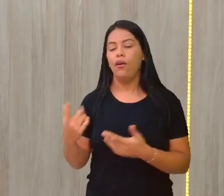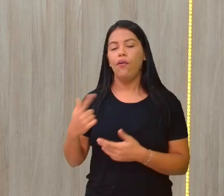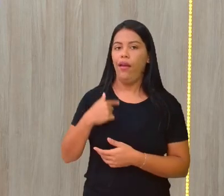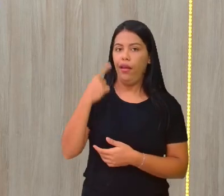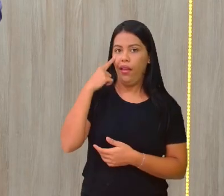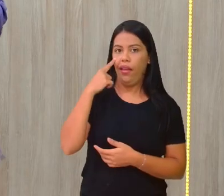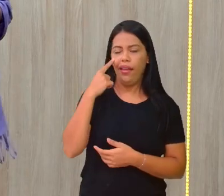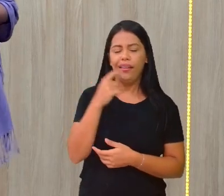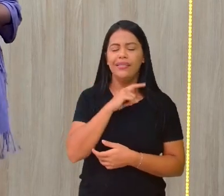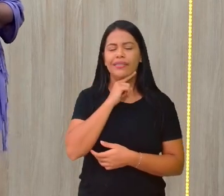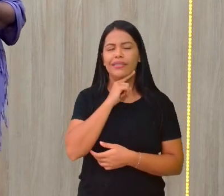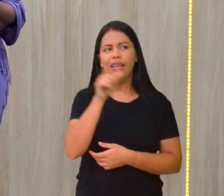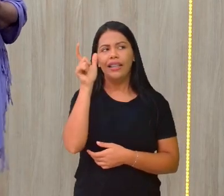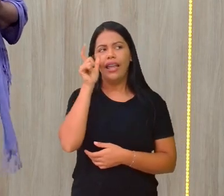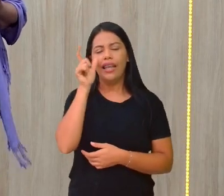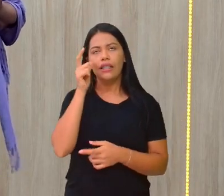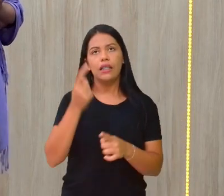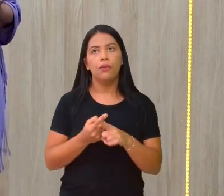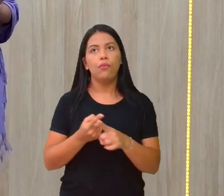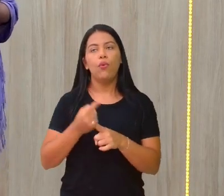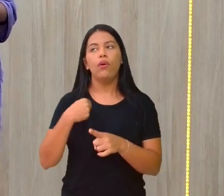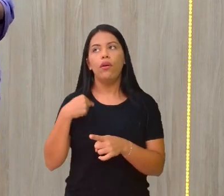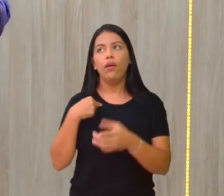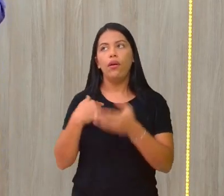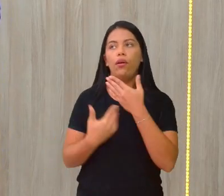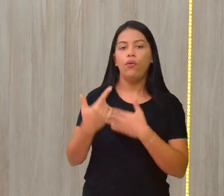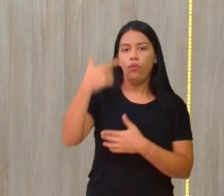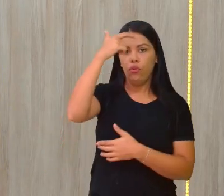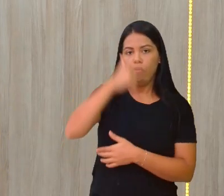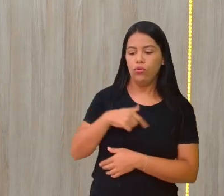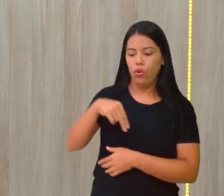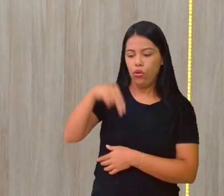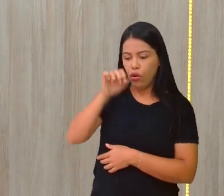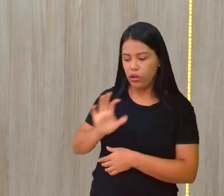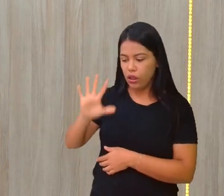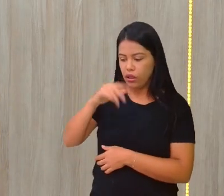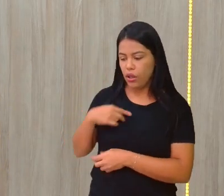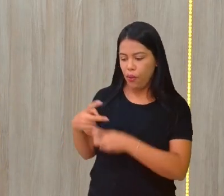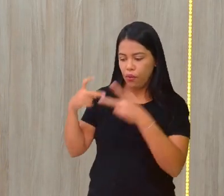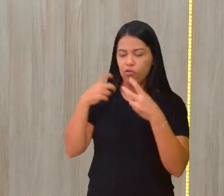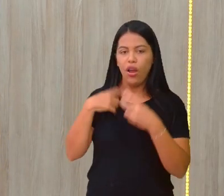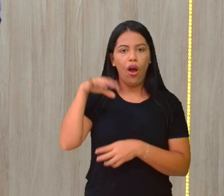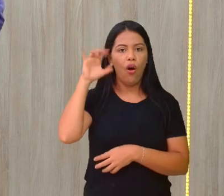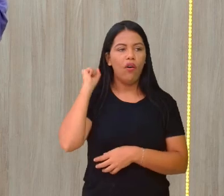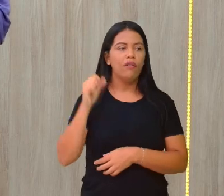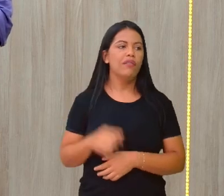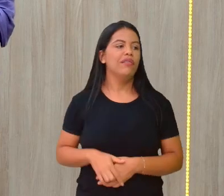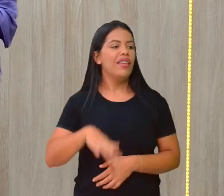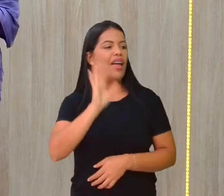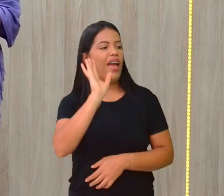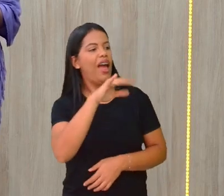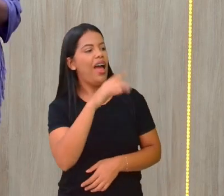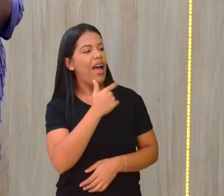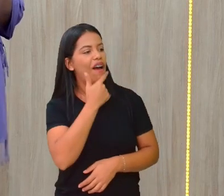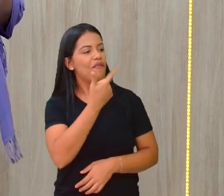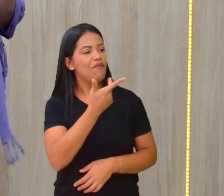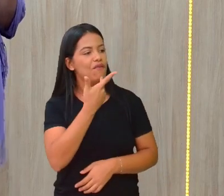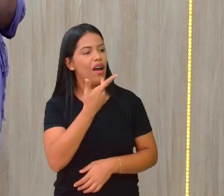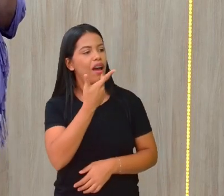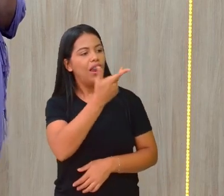enquanto nordestina, ouvi... Nossa, o sotaque de vocês é lindo, eu acho